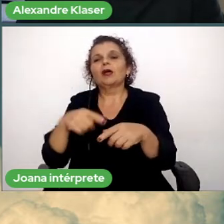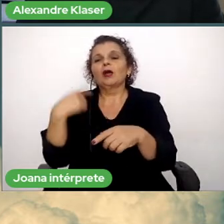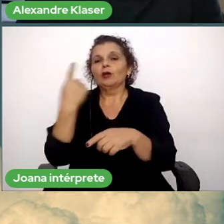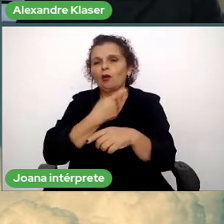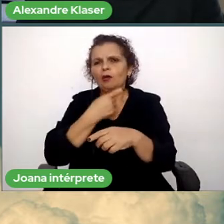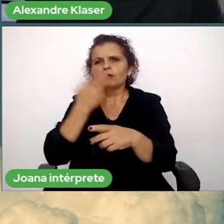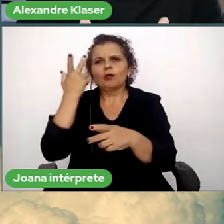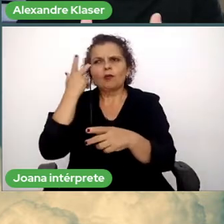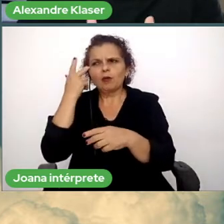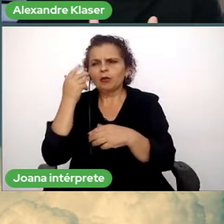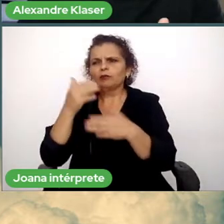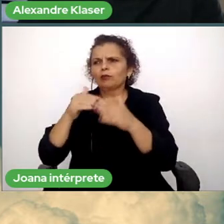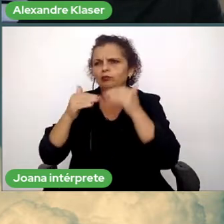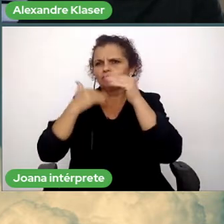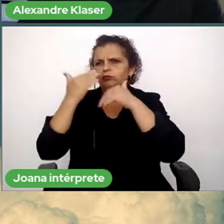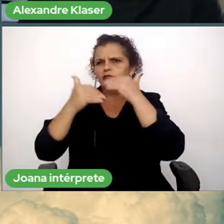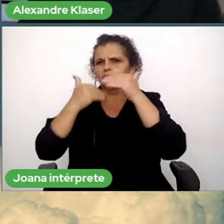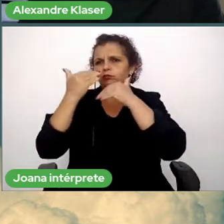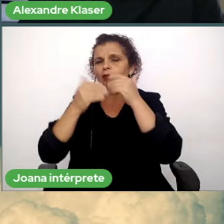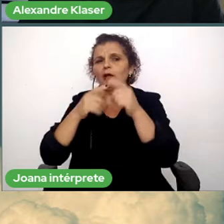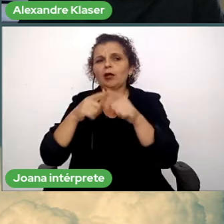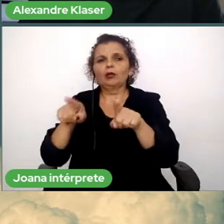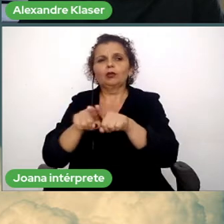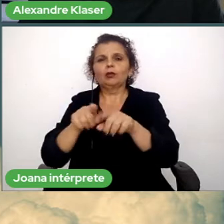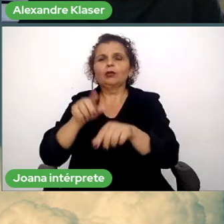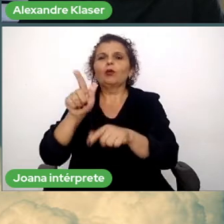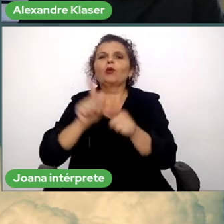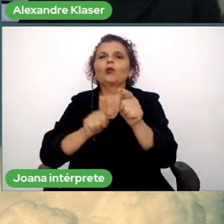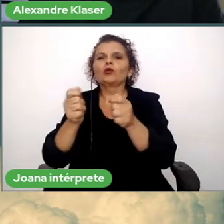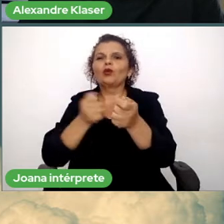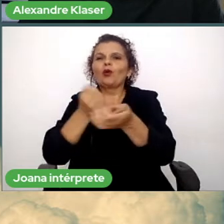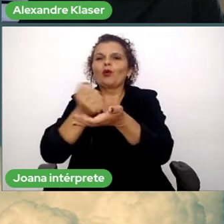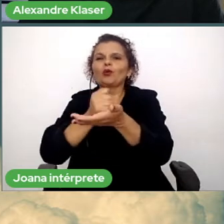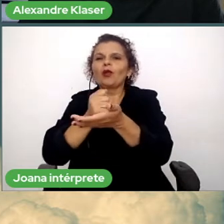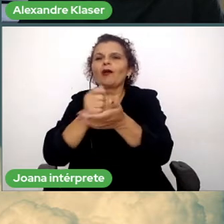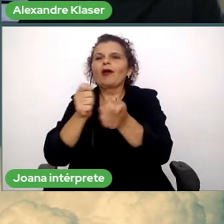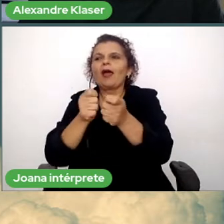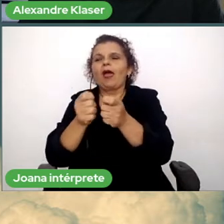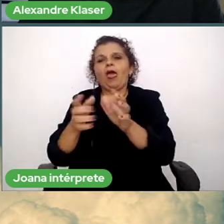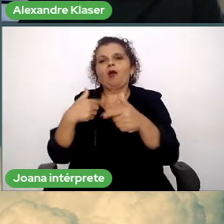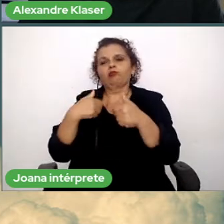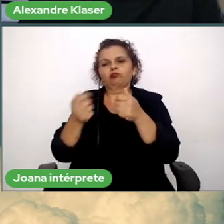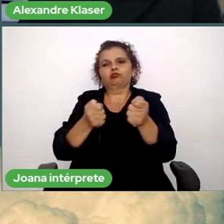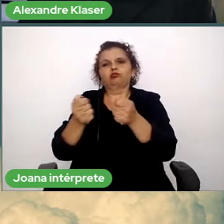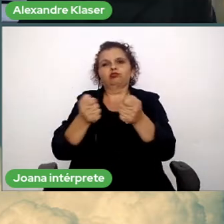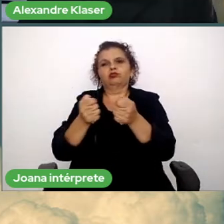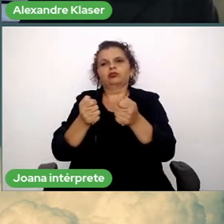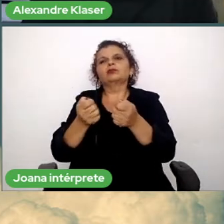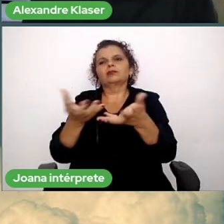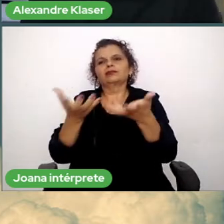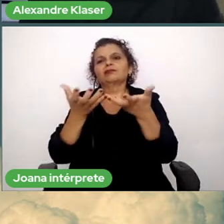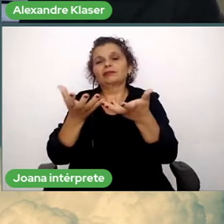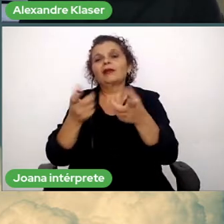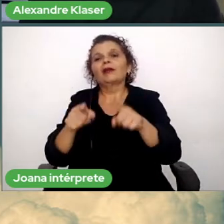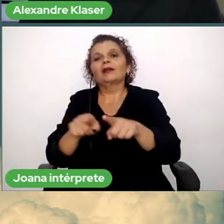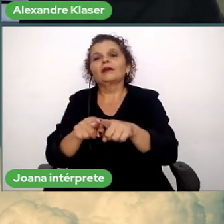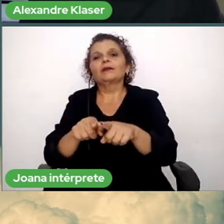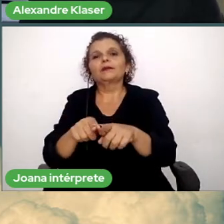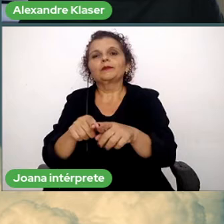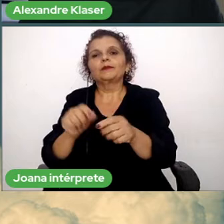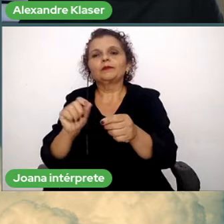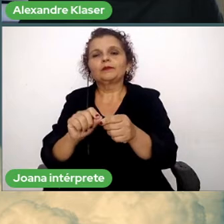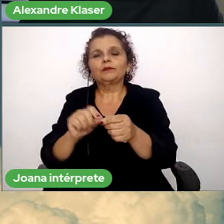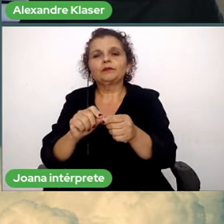coisas estão um pouco fora do nosso controle é tentar aumentar o controle. É fazer